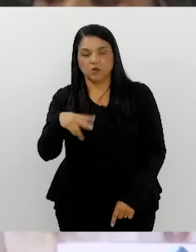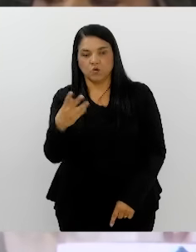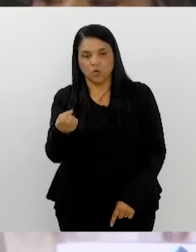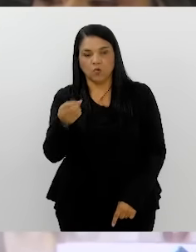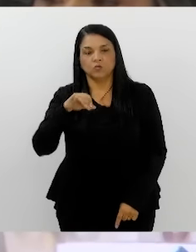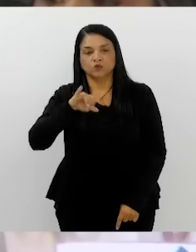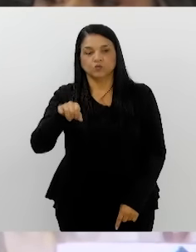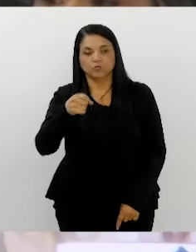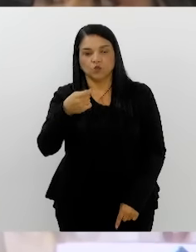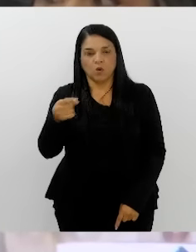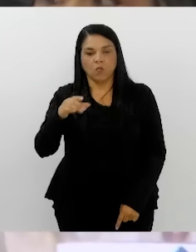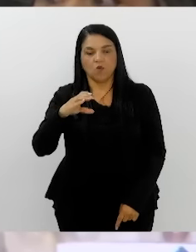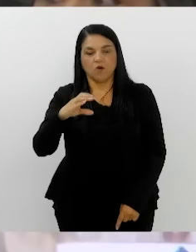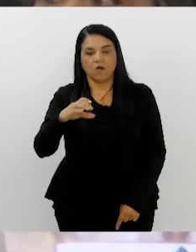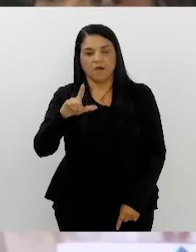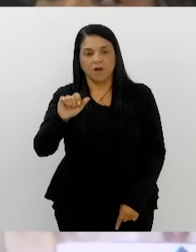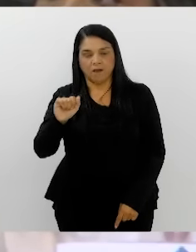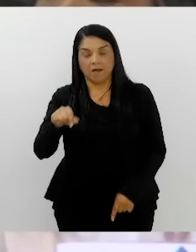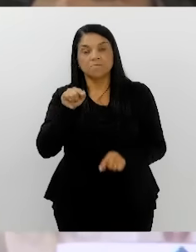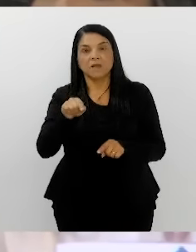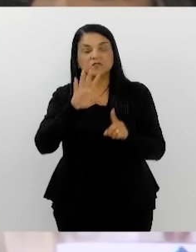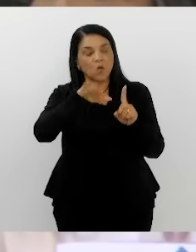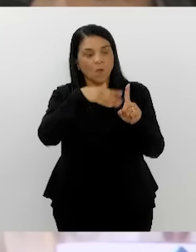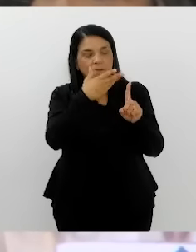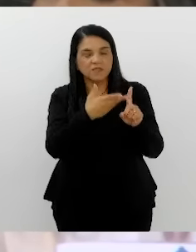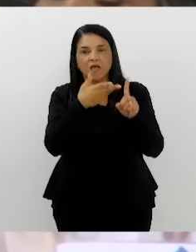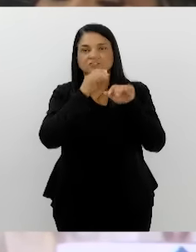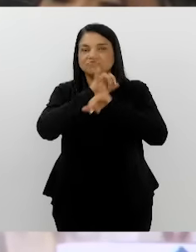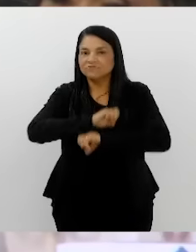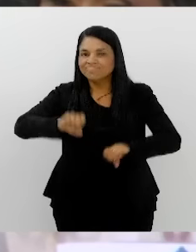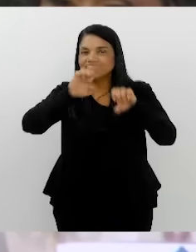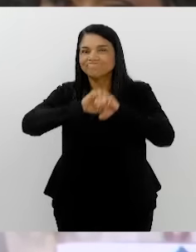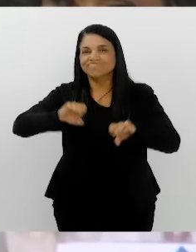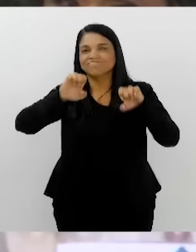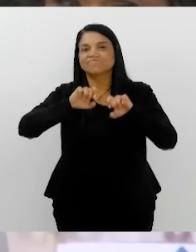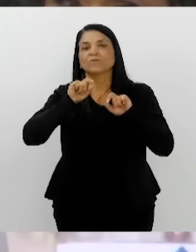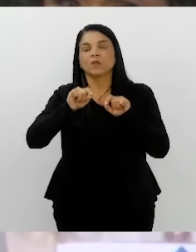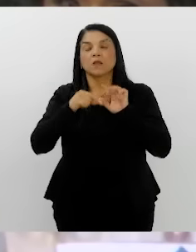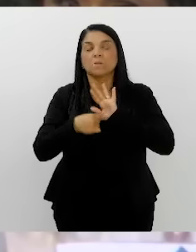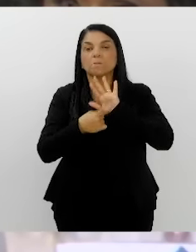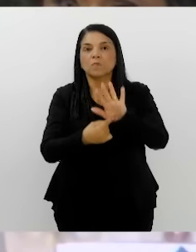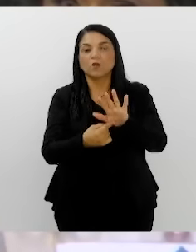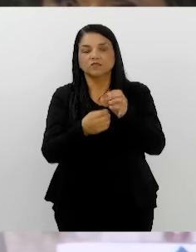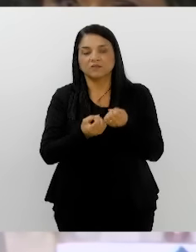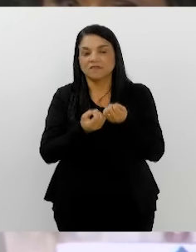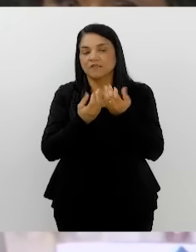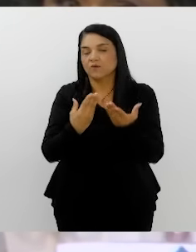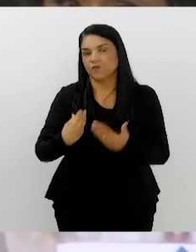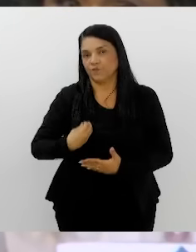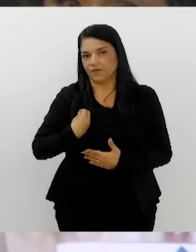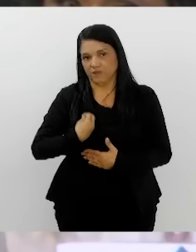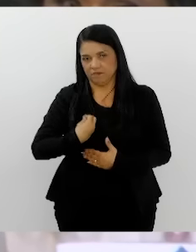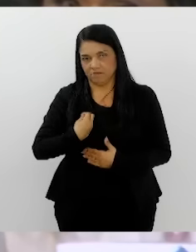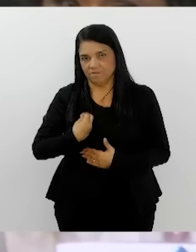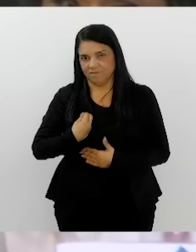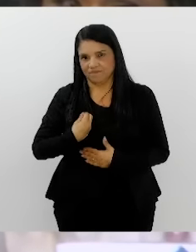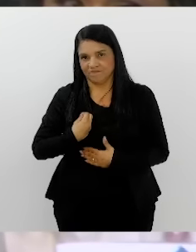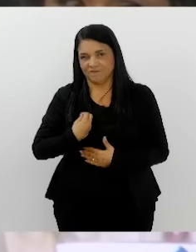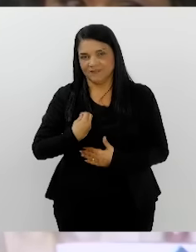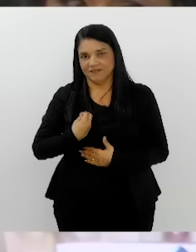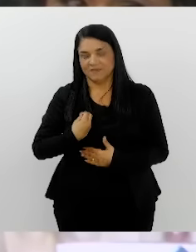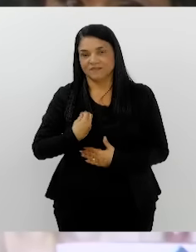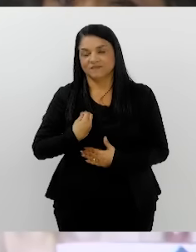uma homenagem ao que ele pregou, ao que ele vem demonstrando, ao que ele entregou a vida dele. Então, é essa disposição, é